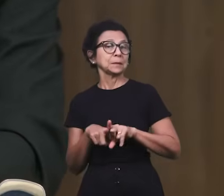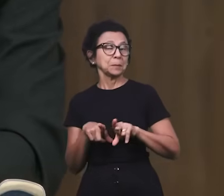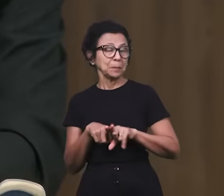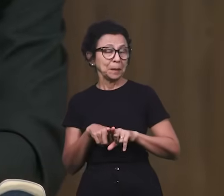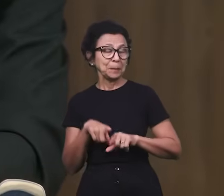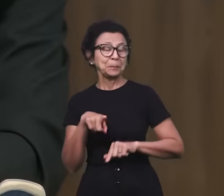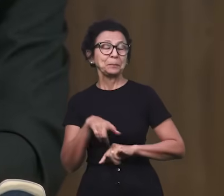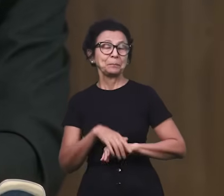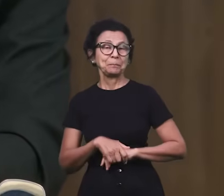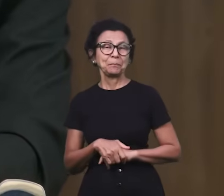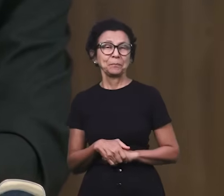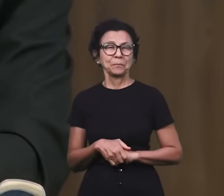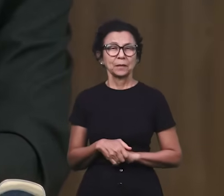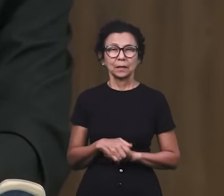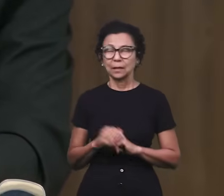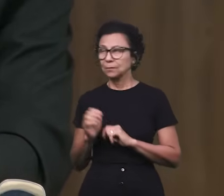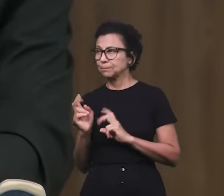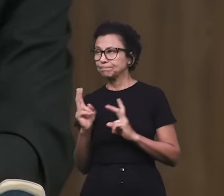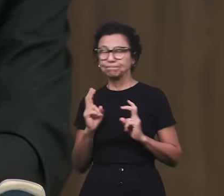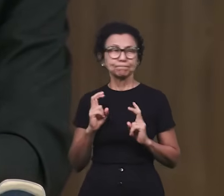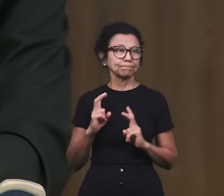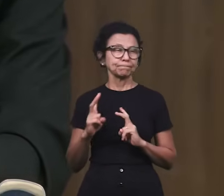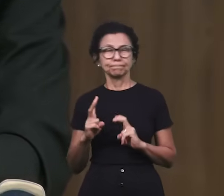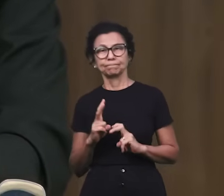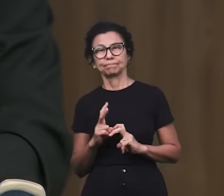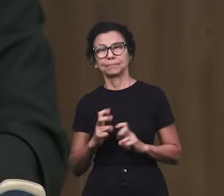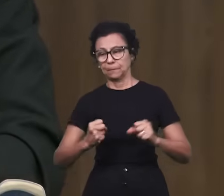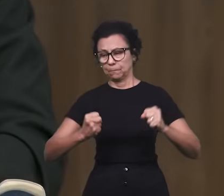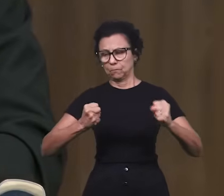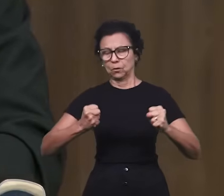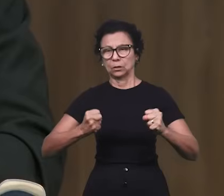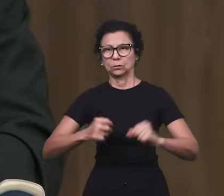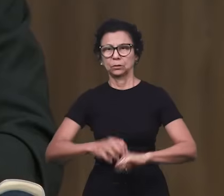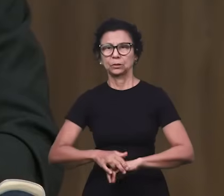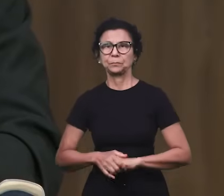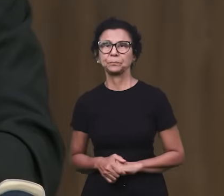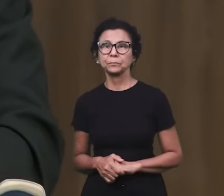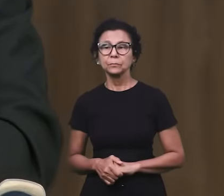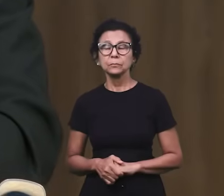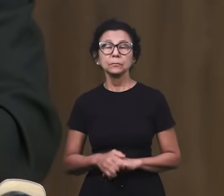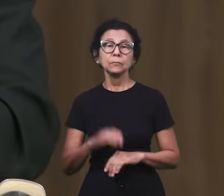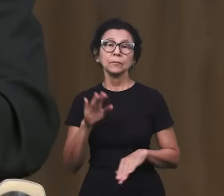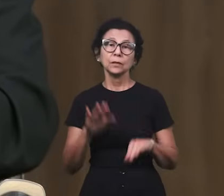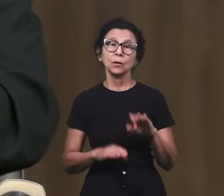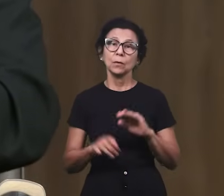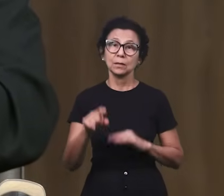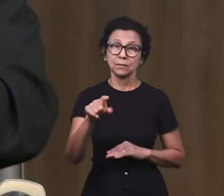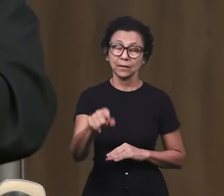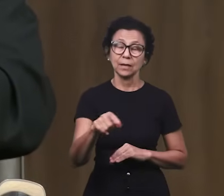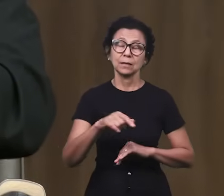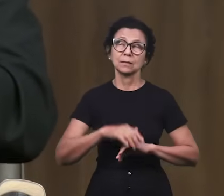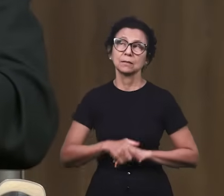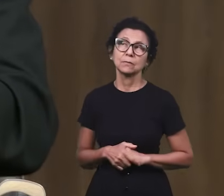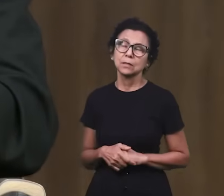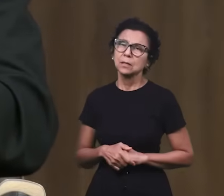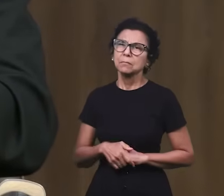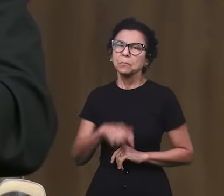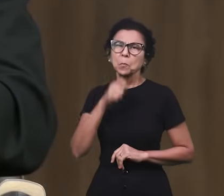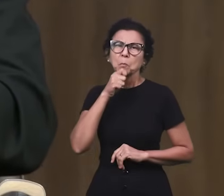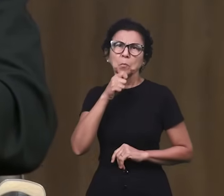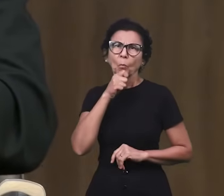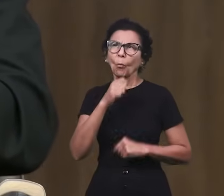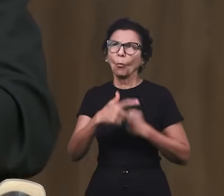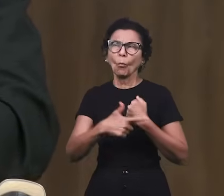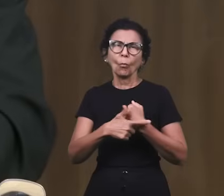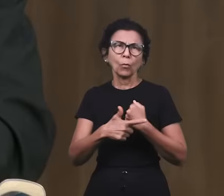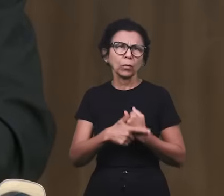Senhor te põe por último porque Ele sabe que você é forte e vai suportar. Glória a Deus. Então, colocar Dan por último não